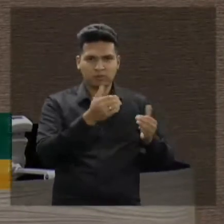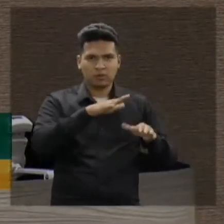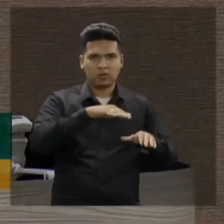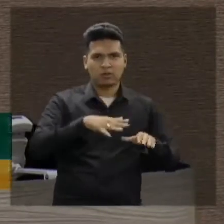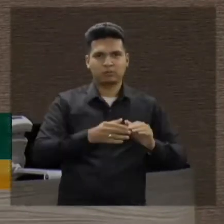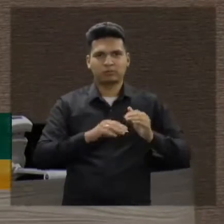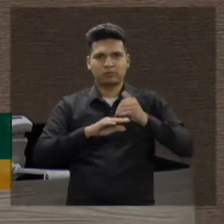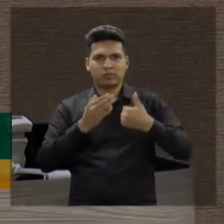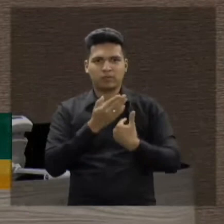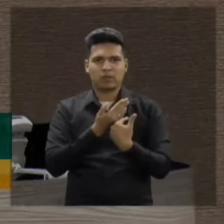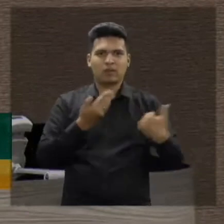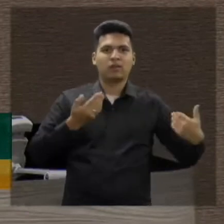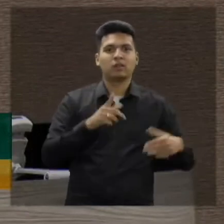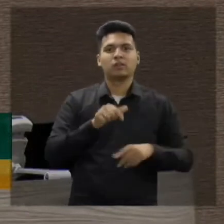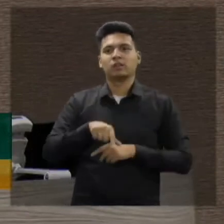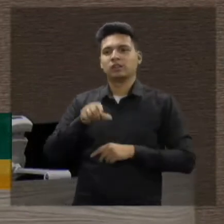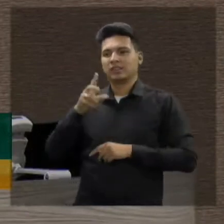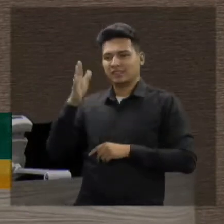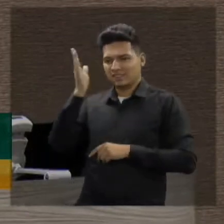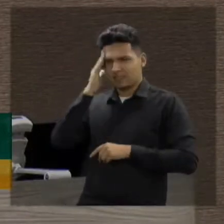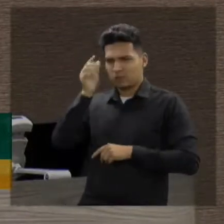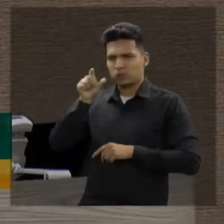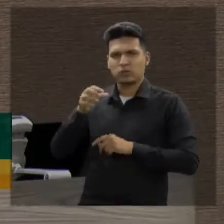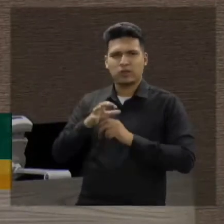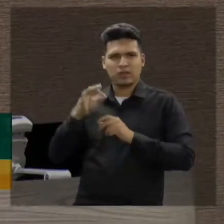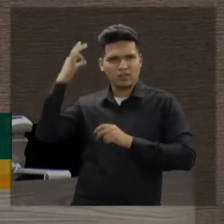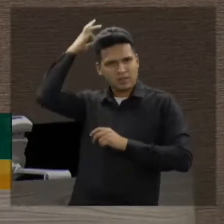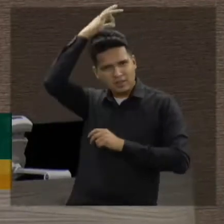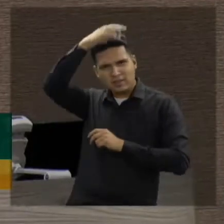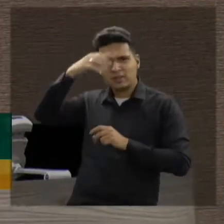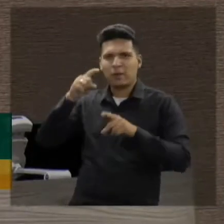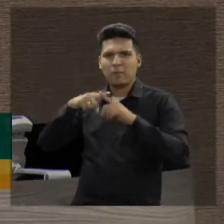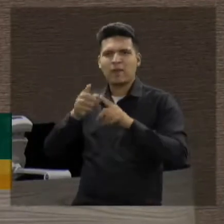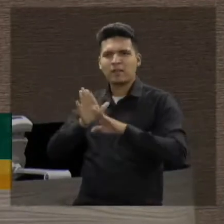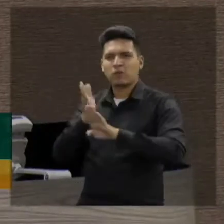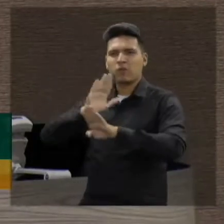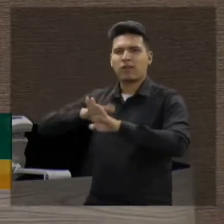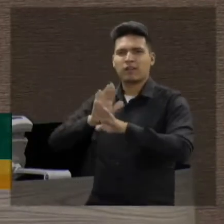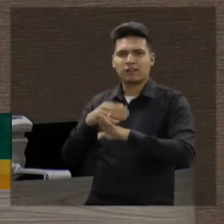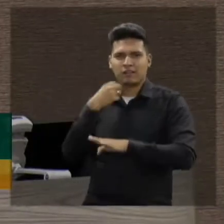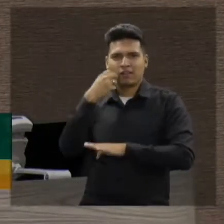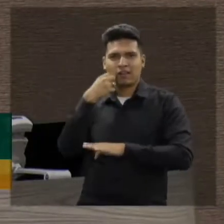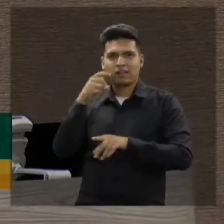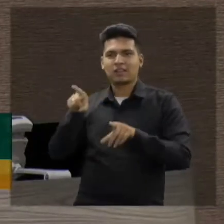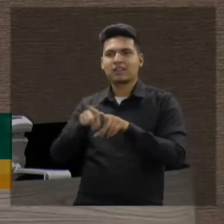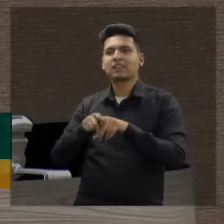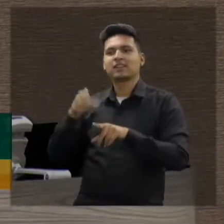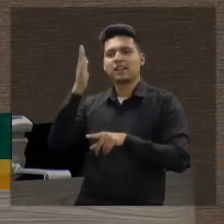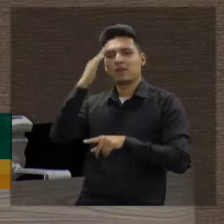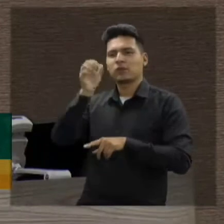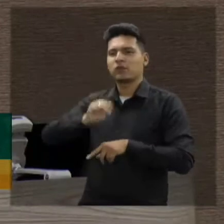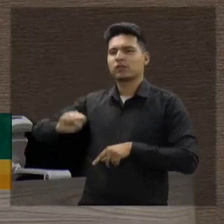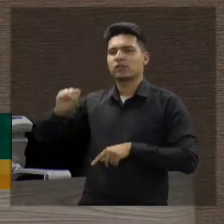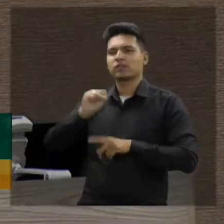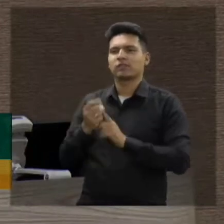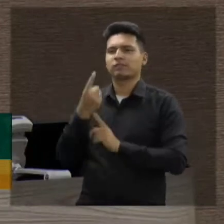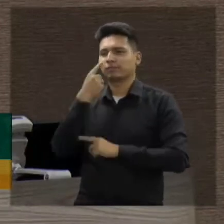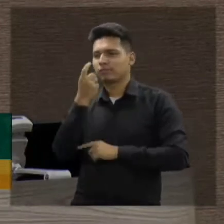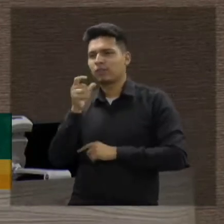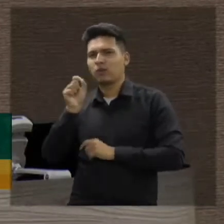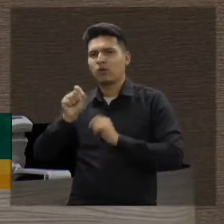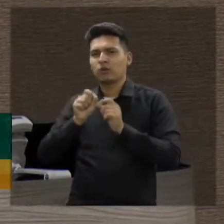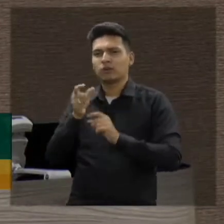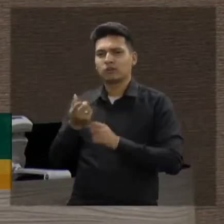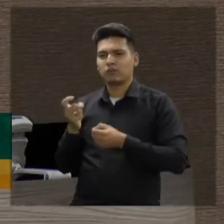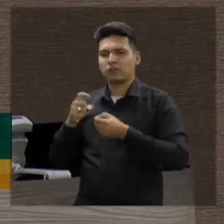santa mas eu sei que você é Fiquei sabendo que tu é solteira achei interessante que tu de